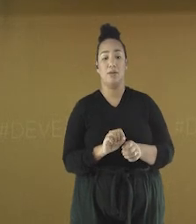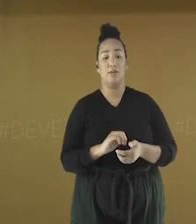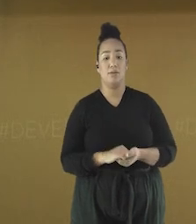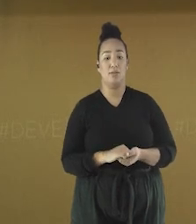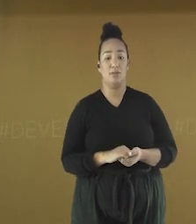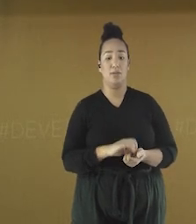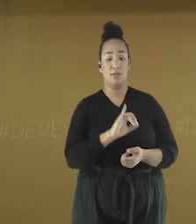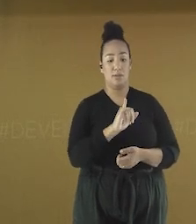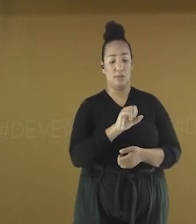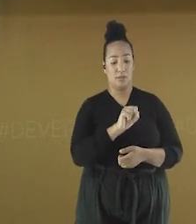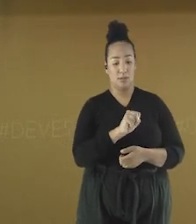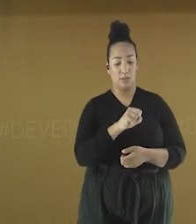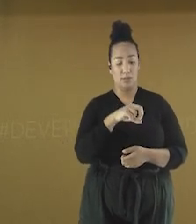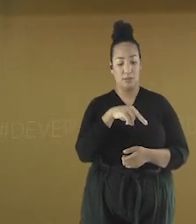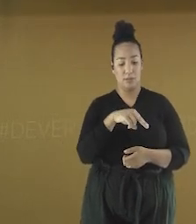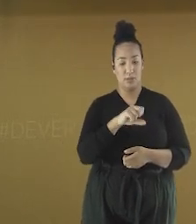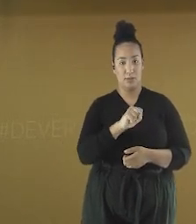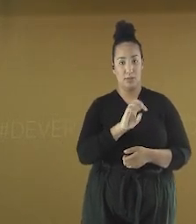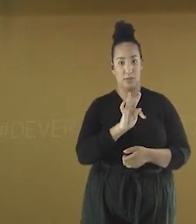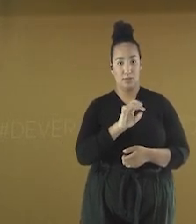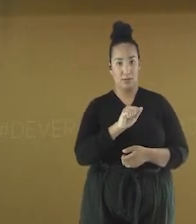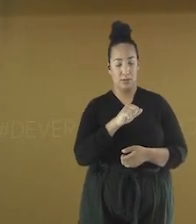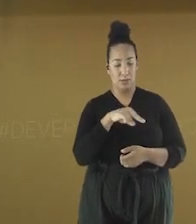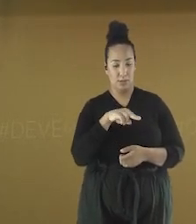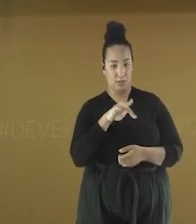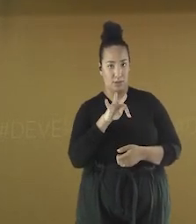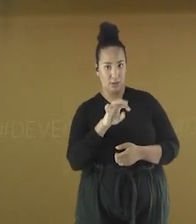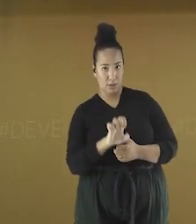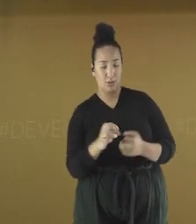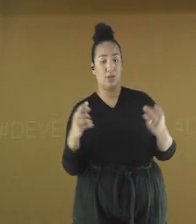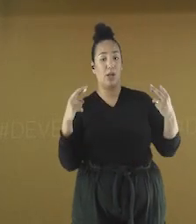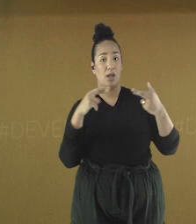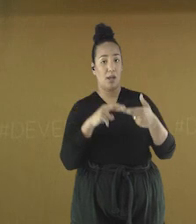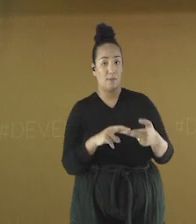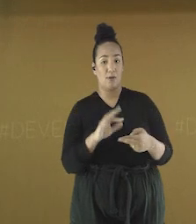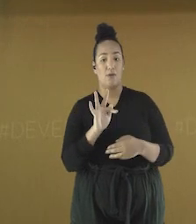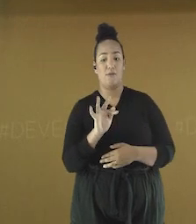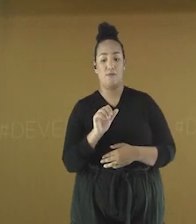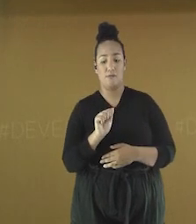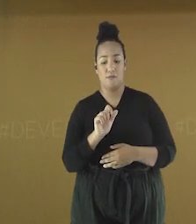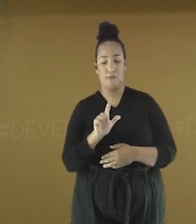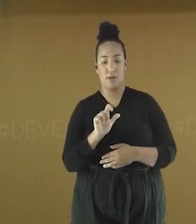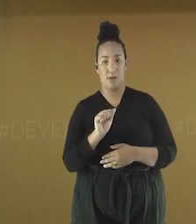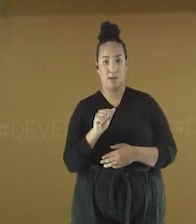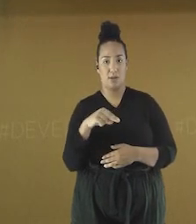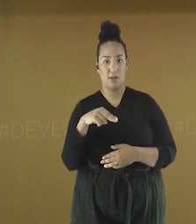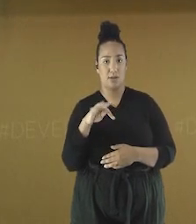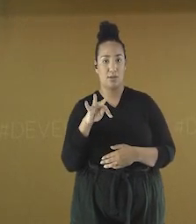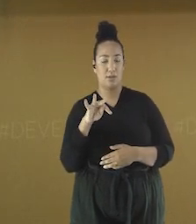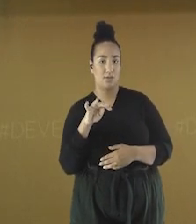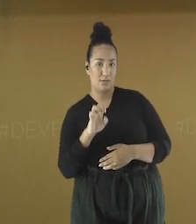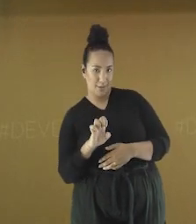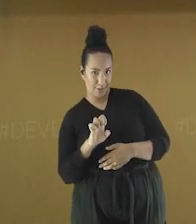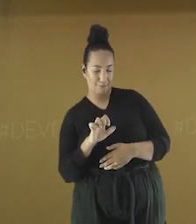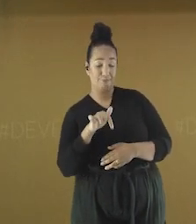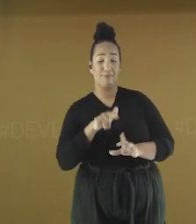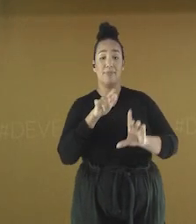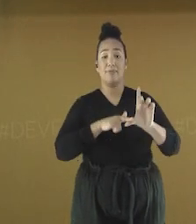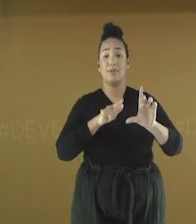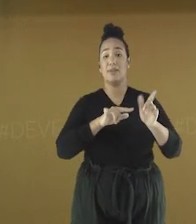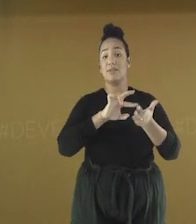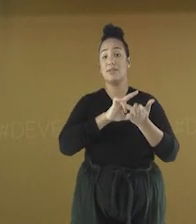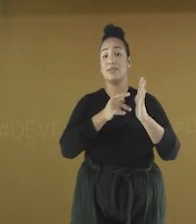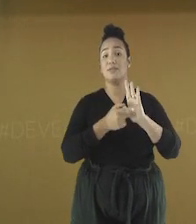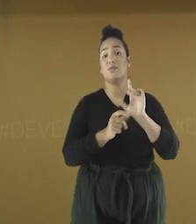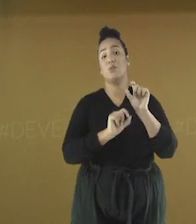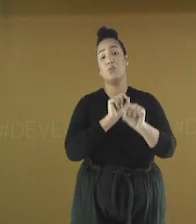e instante rima com falantes. Essa letra ela foi escrita para mostrar como o autor fica sem a presença da pessoa